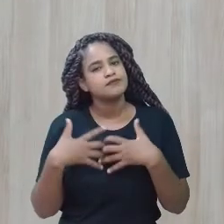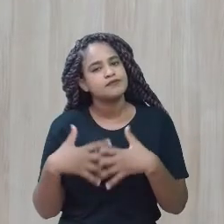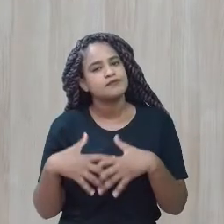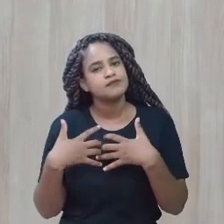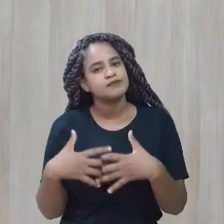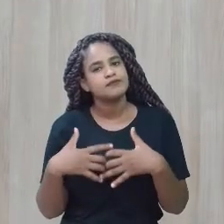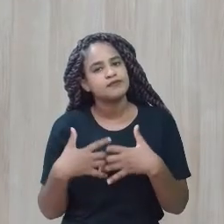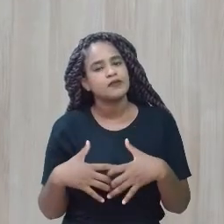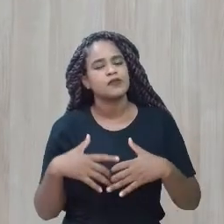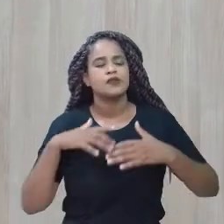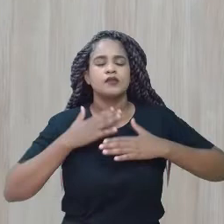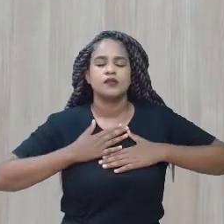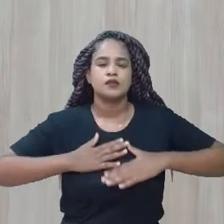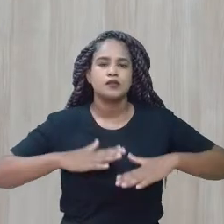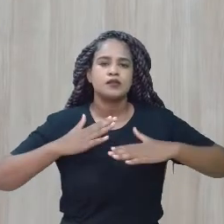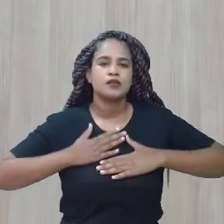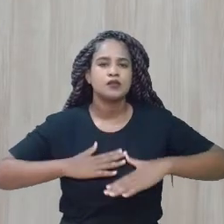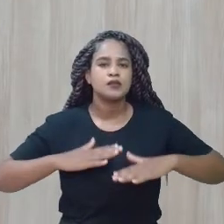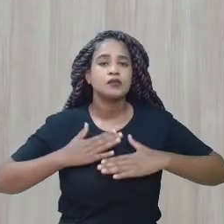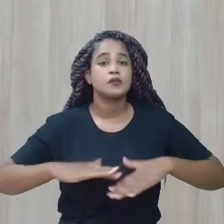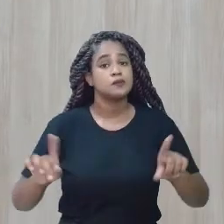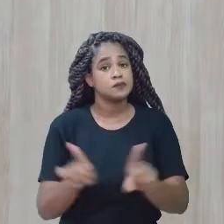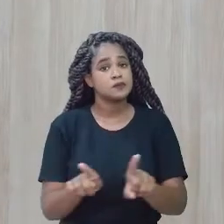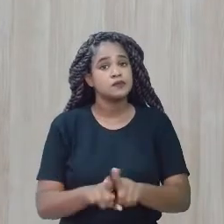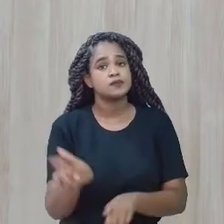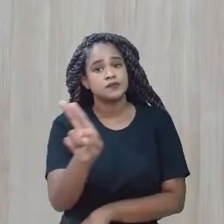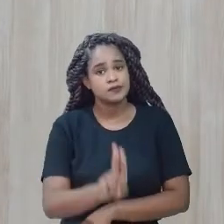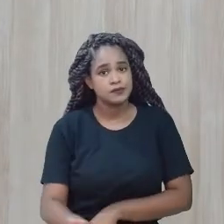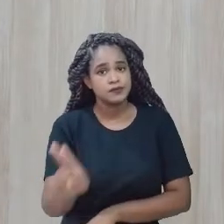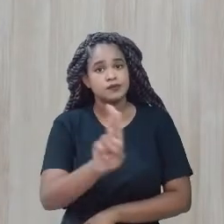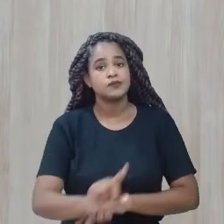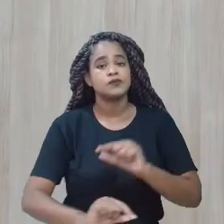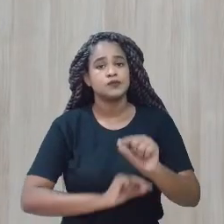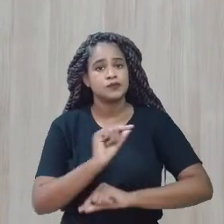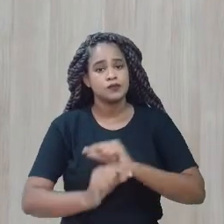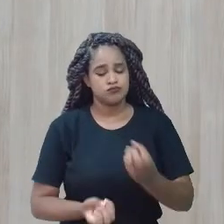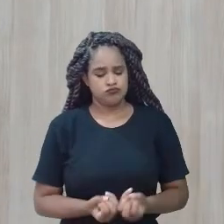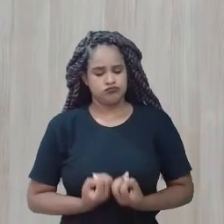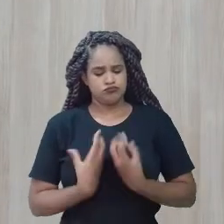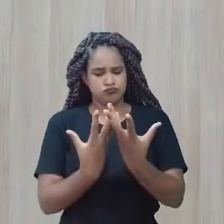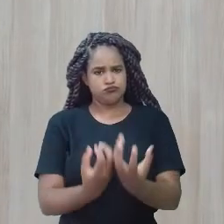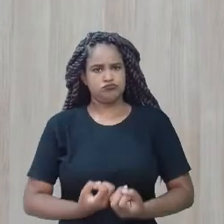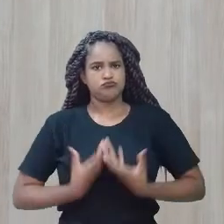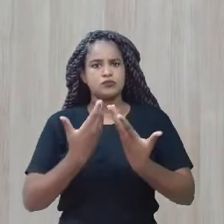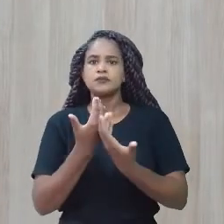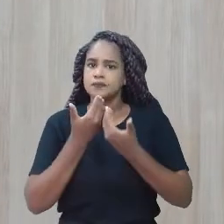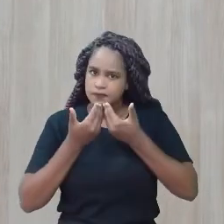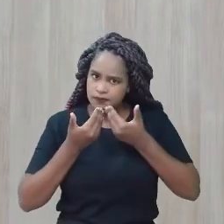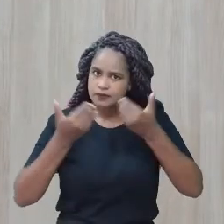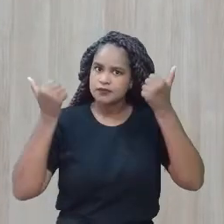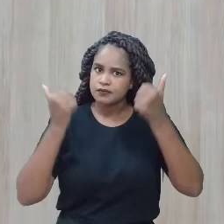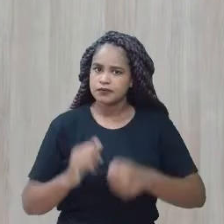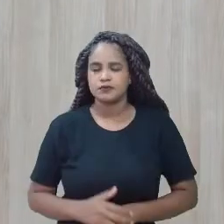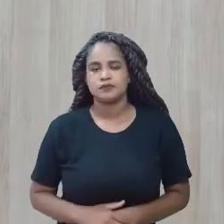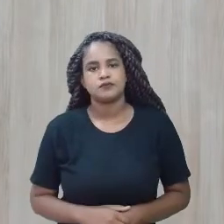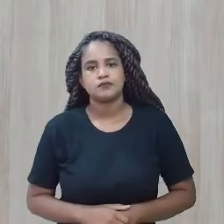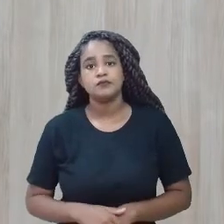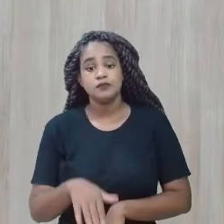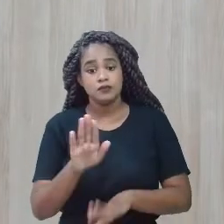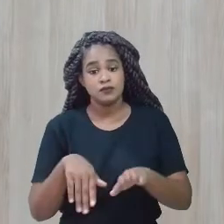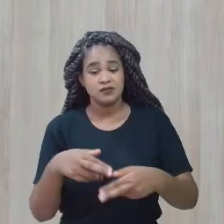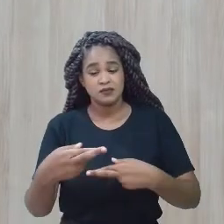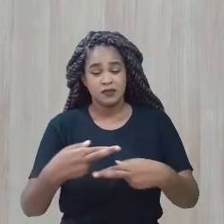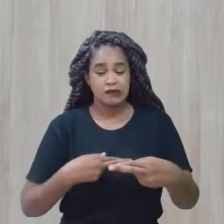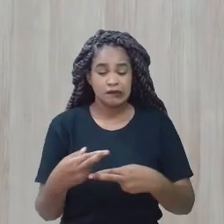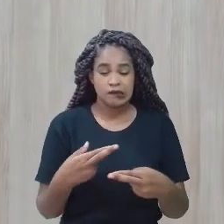Pensarmos, ter tranquilidade, usar melhor a nossa expressão. E aí, muitas vezes, aquele relacionamento